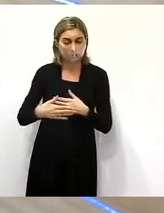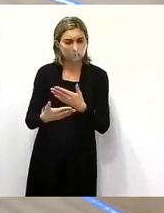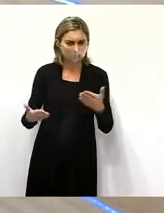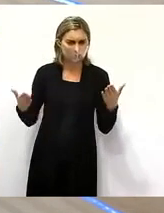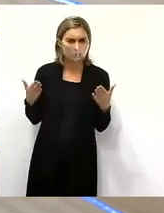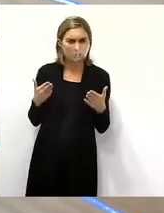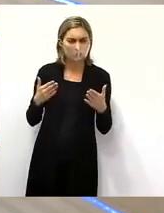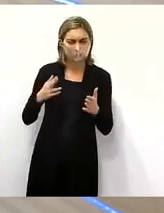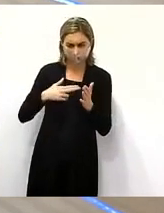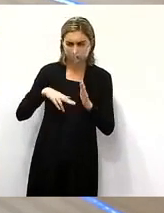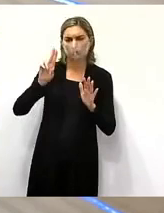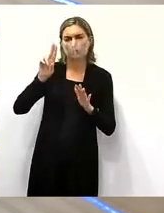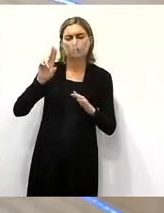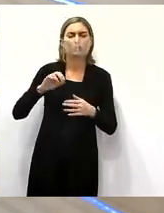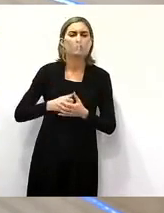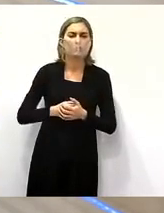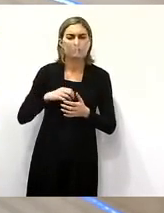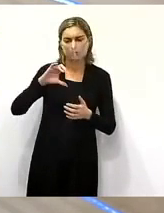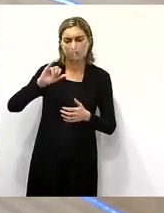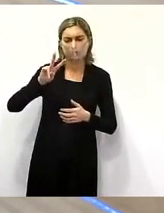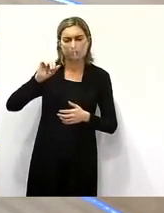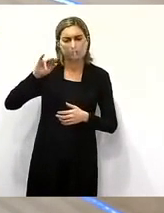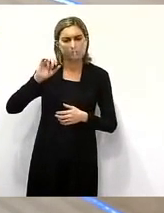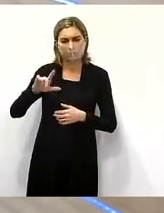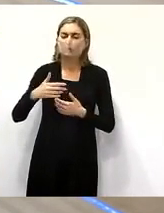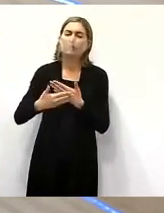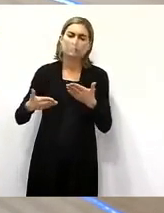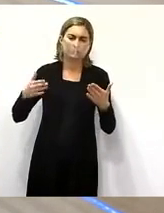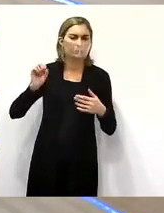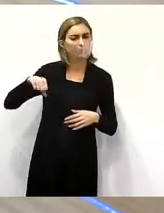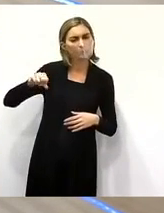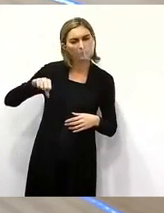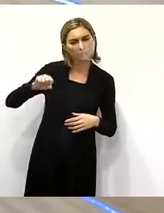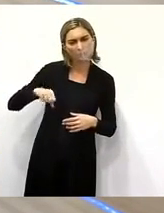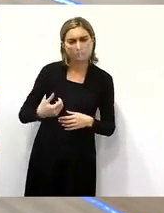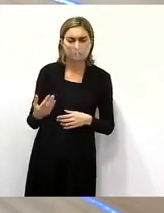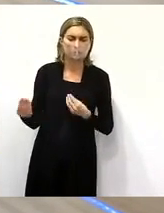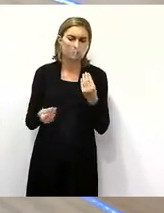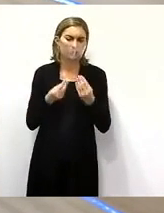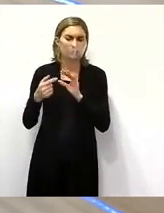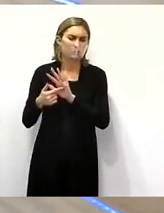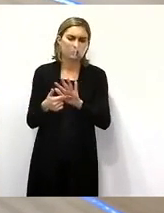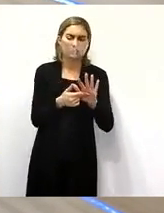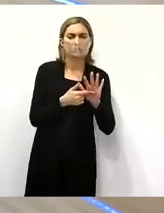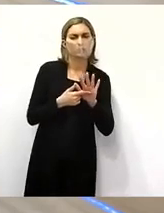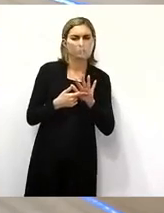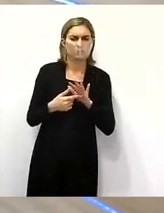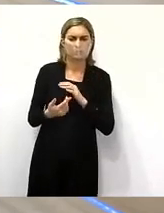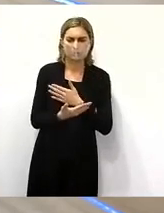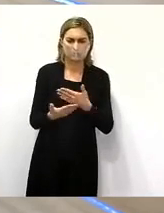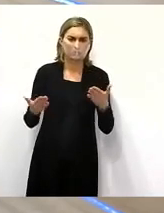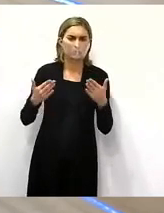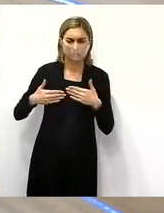E assumimos o estado civil, aí sim, não é? Como ele está mostrando aqui,